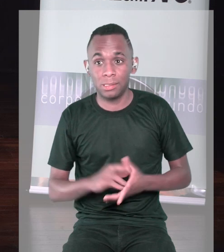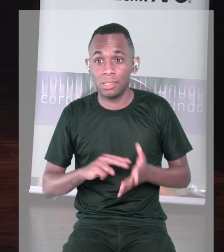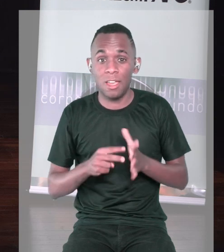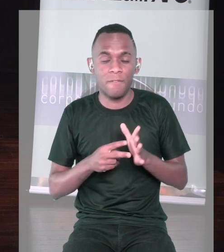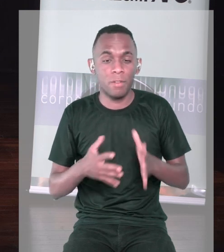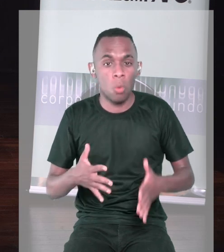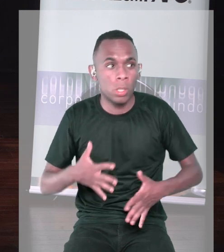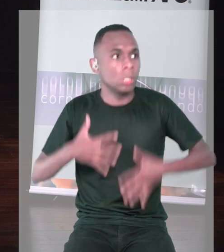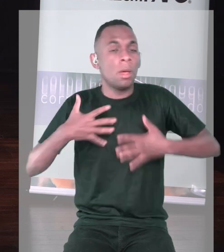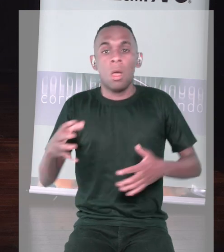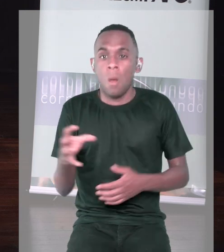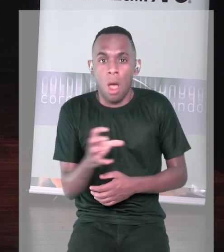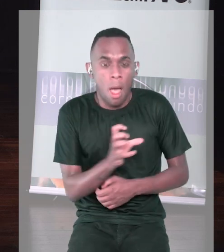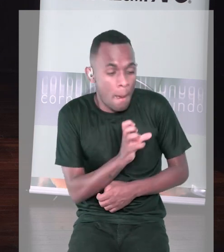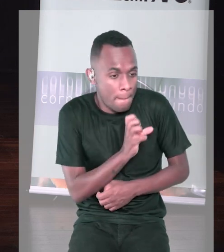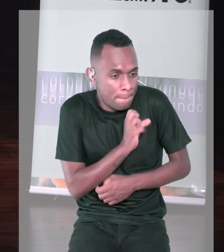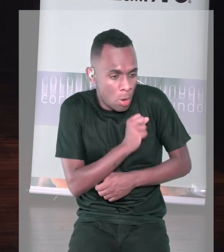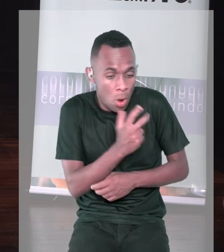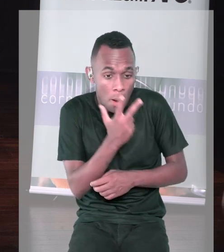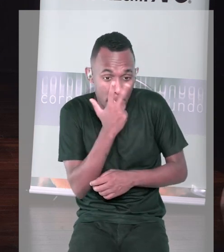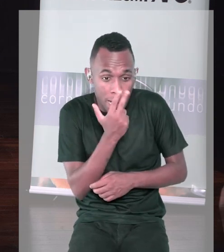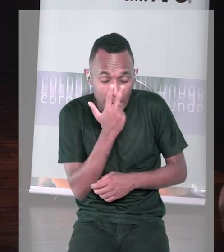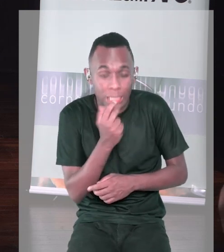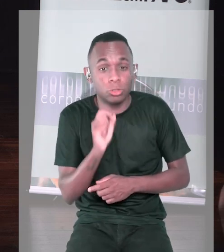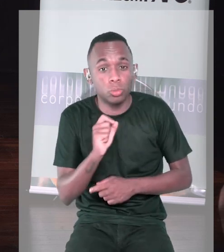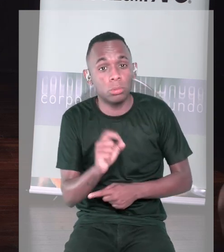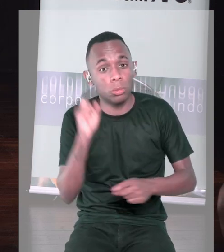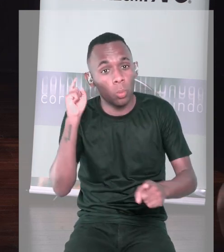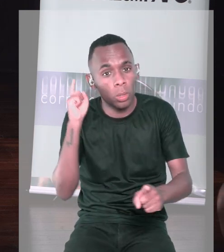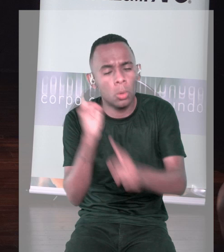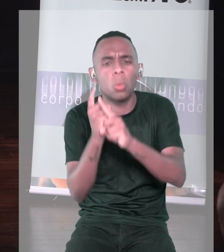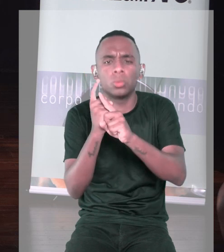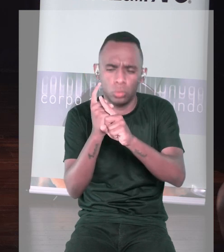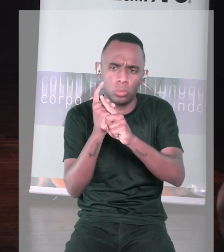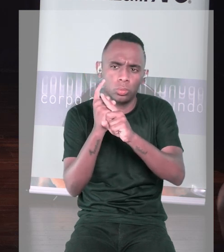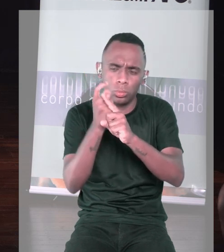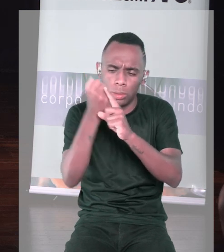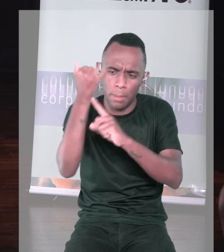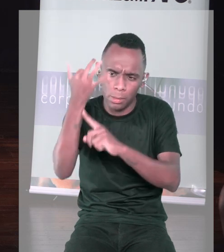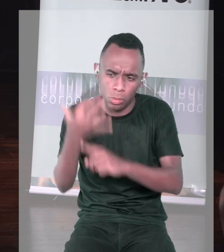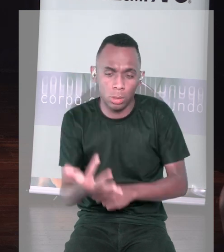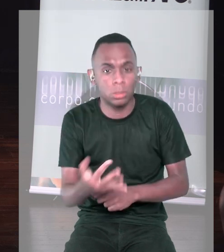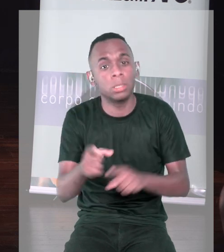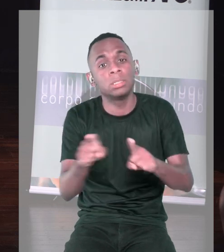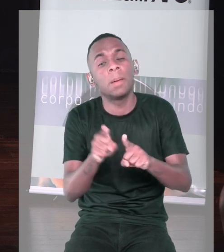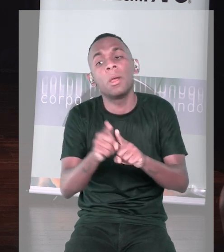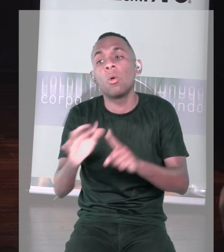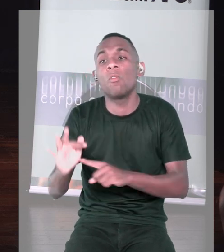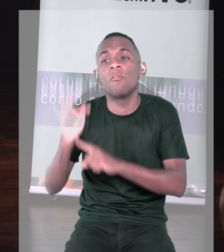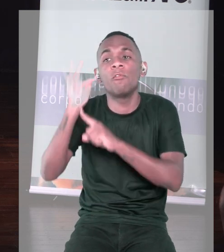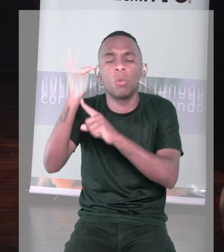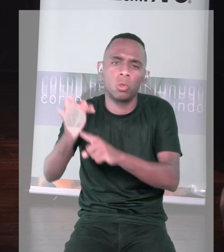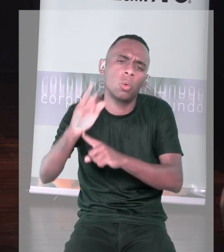E expõe esse espanto pelo qual o amor, de um lado, parece o casual encontro daquela noite, e de outro